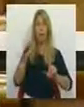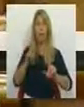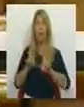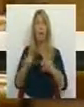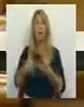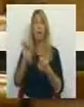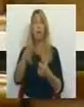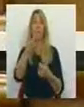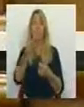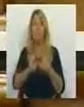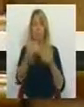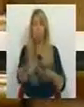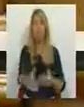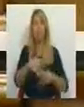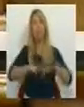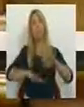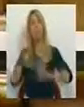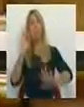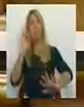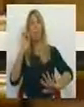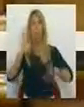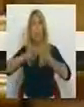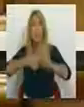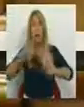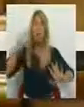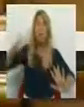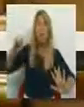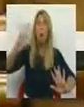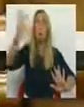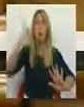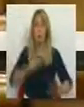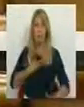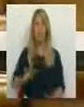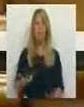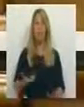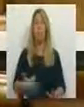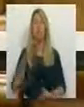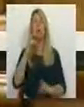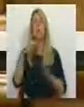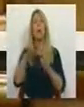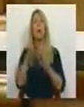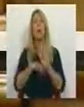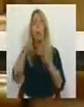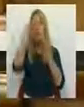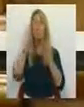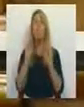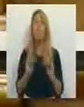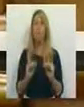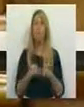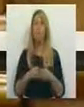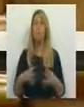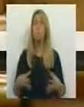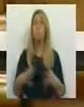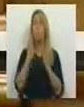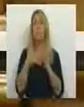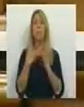pretende efetuar a realização desses testes na Madeira? Em dezembro? Foi também anunciada a implementação de um largo programa de formação, planeamento e